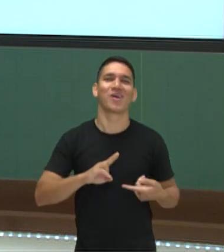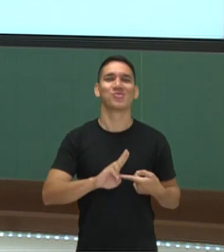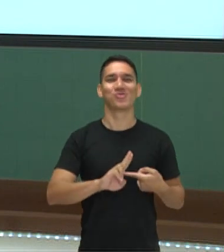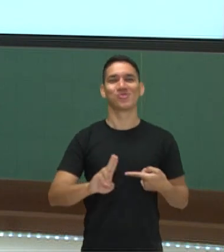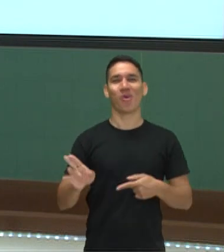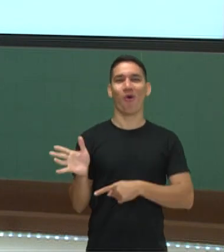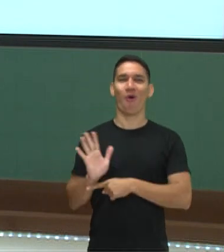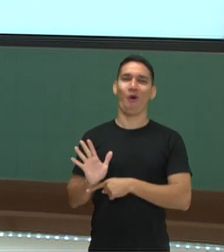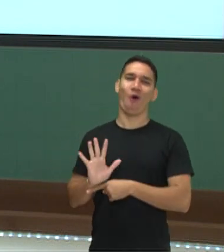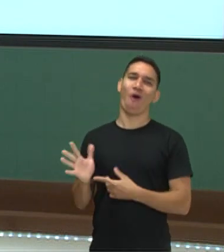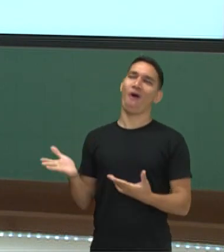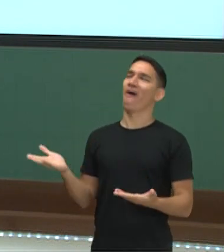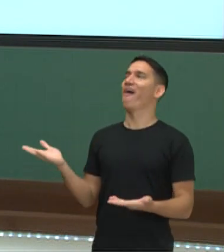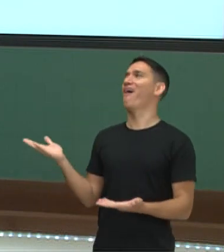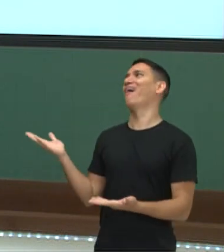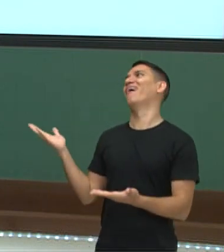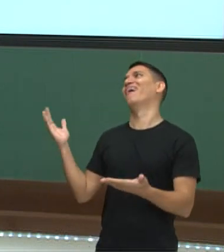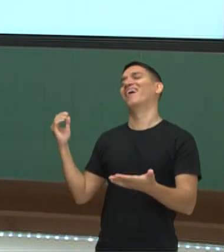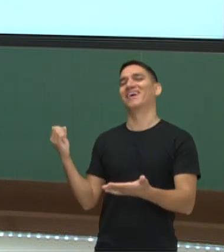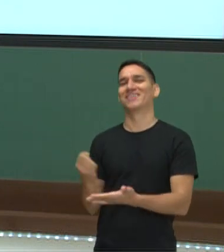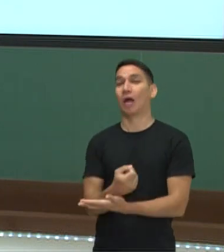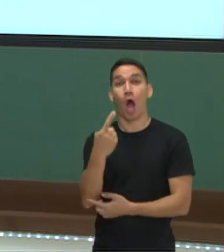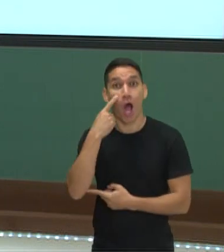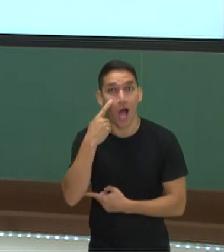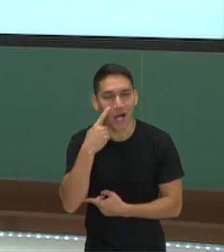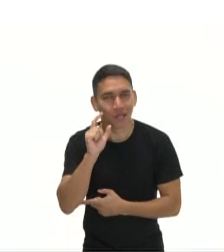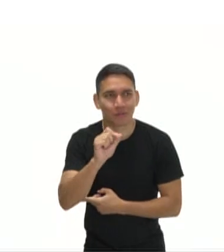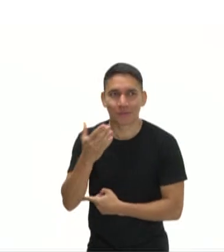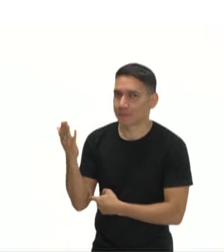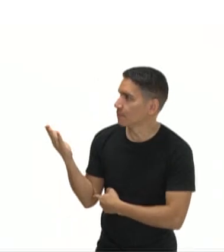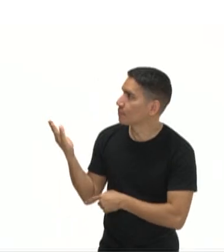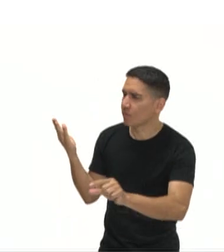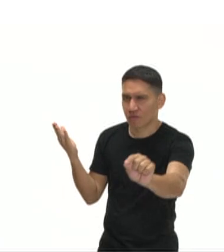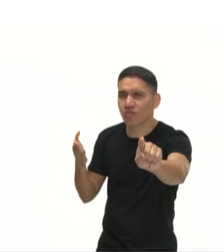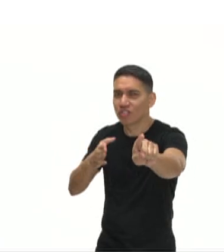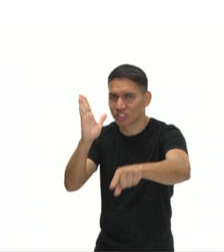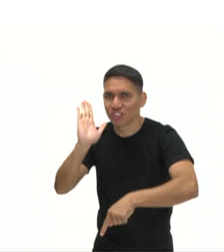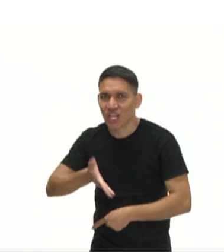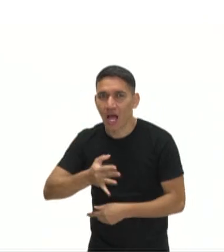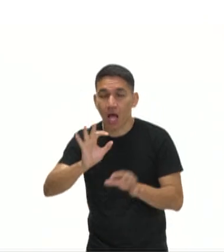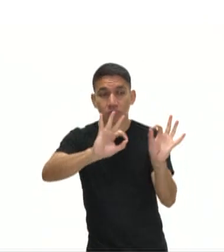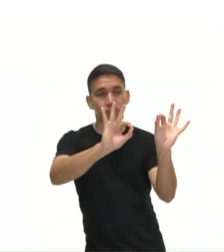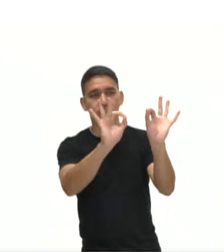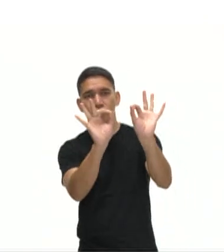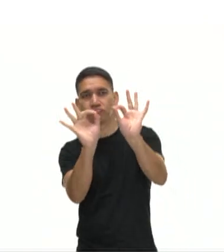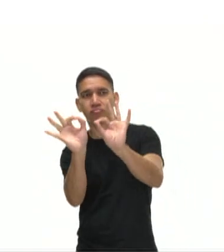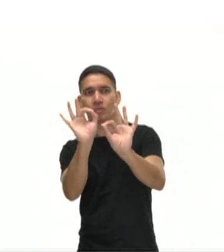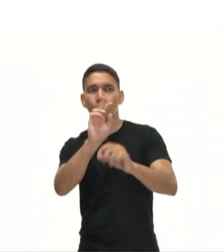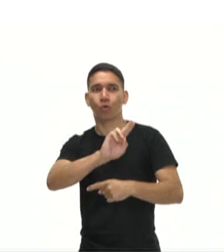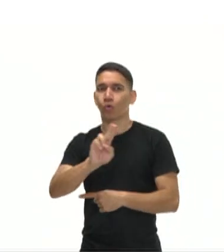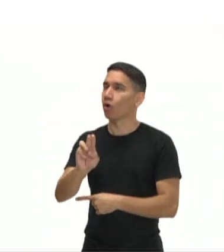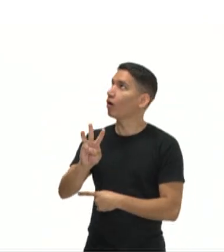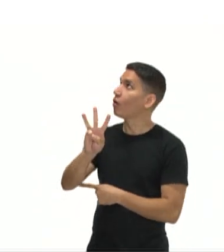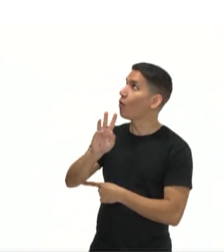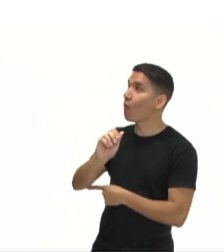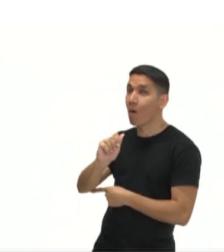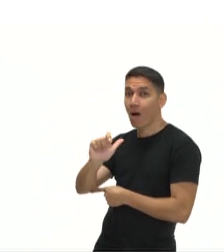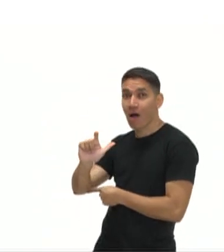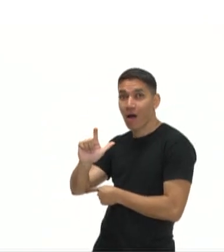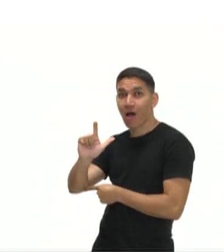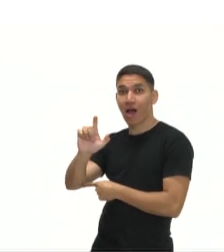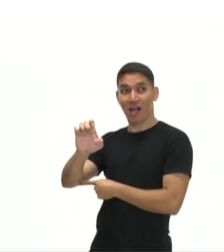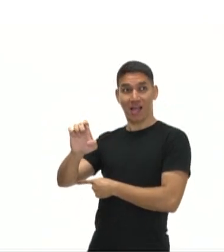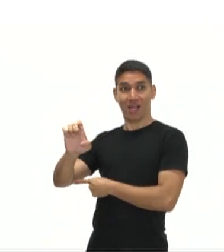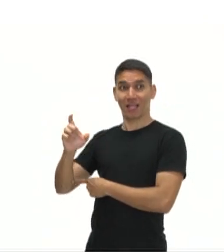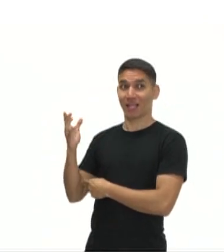filme junto. Ah, mas vamos dar uma olhada? Você já assistiu o filme WALL-E de 2008